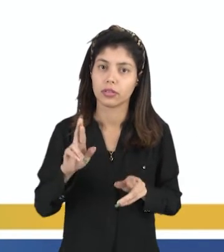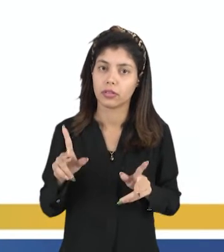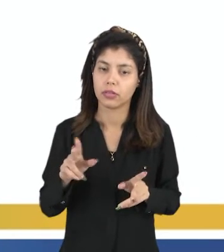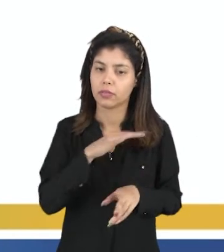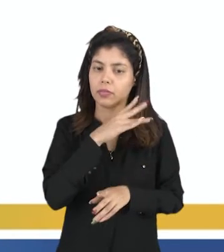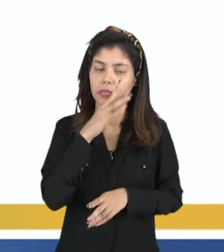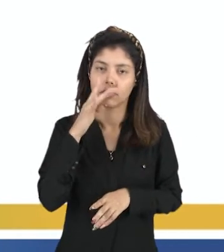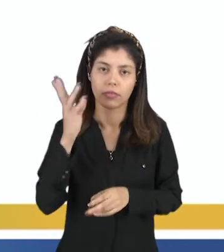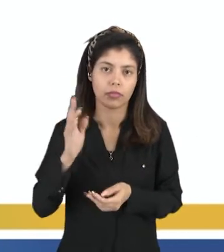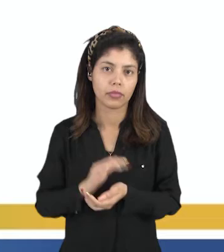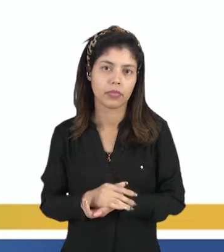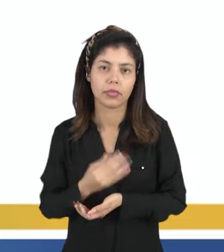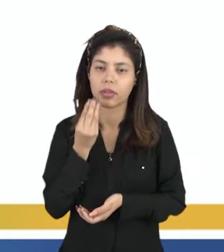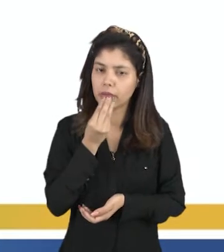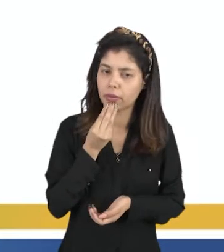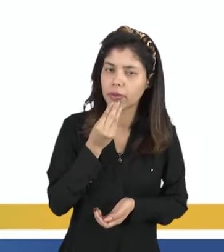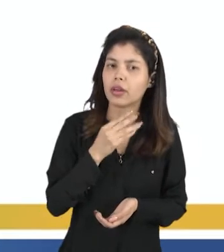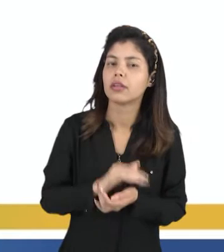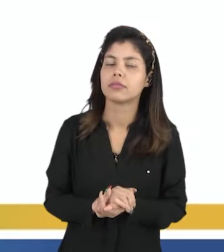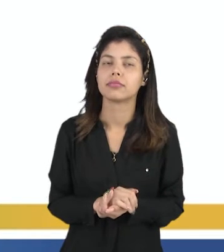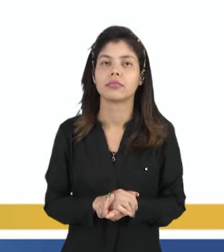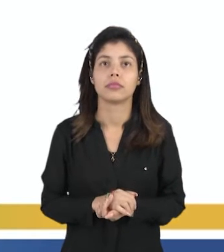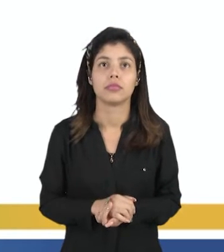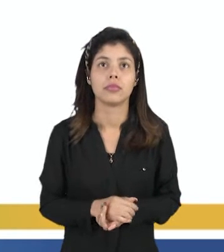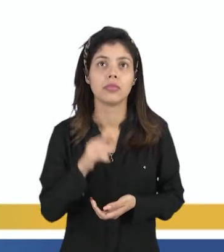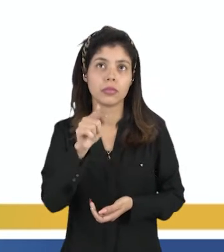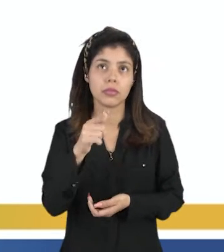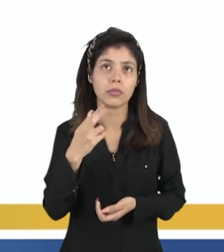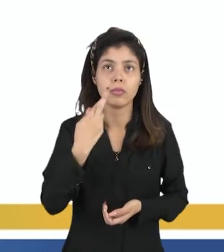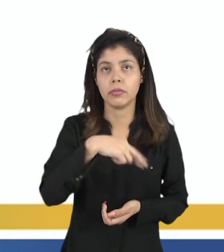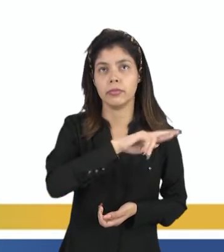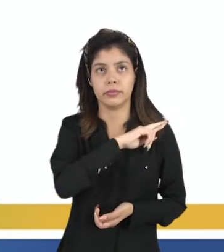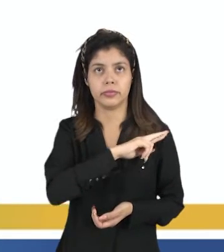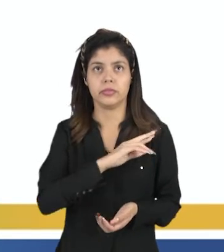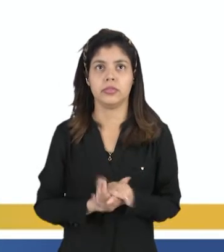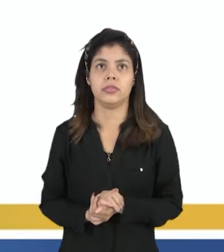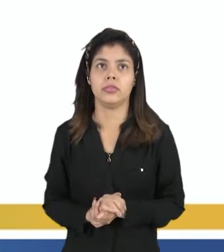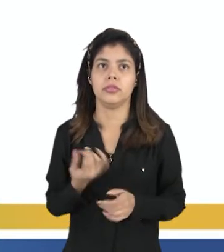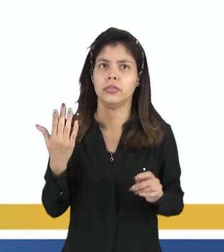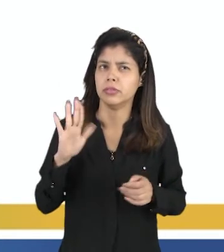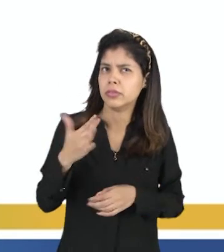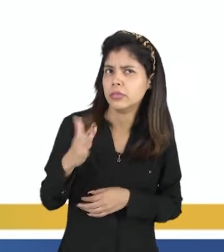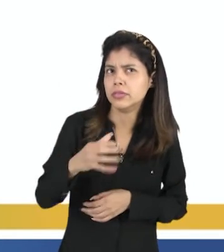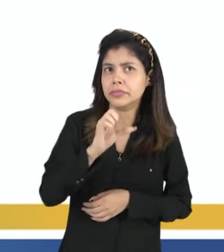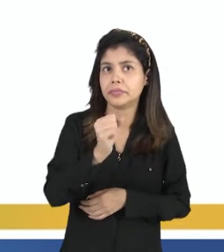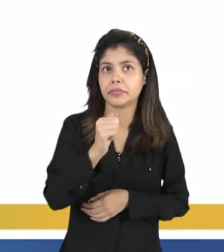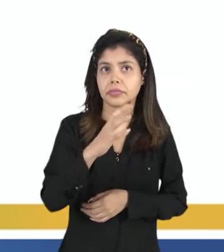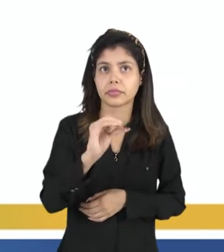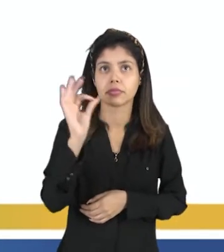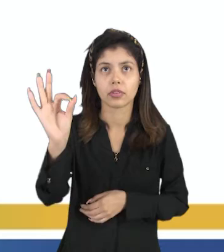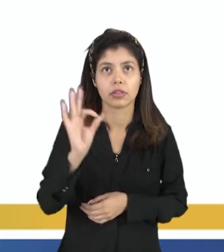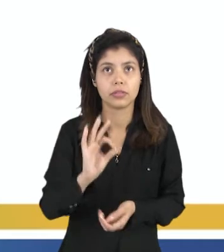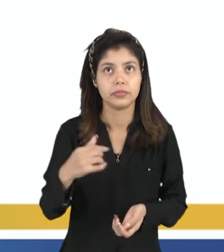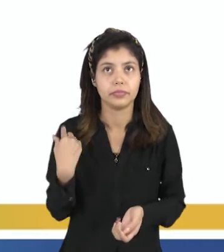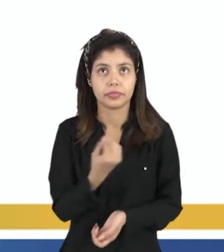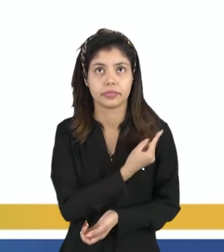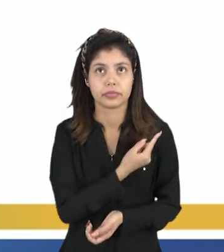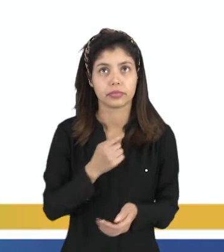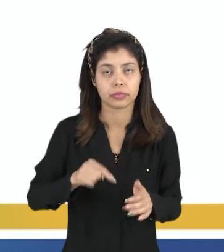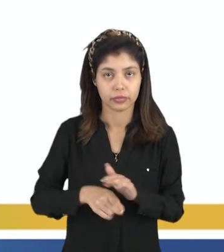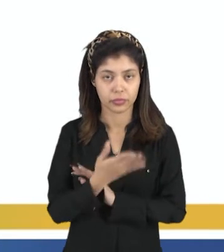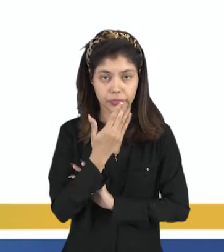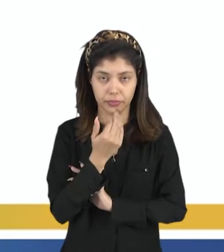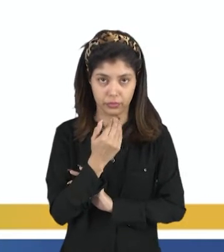diferentes odores e diferentes sabores. Eles são responsáveis por aproximadamente 80% da sensação que nós temos ao